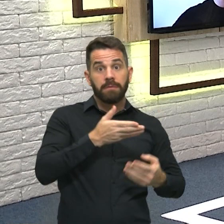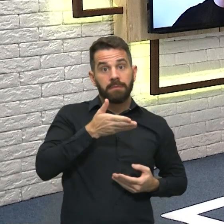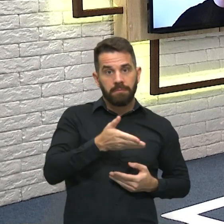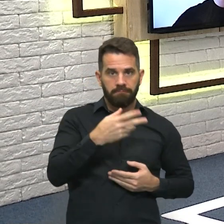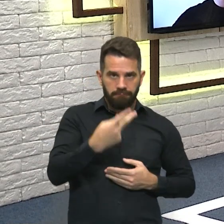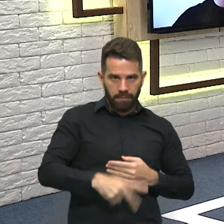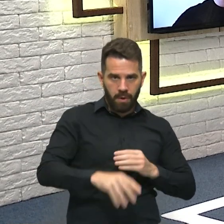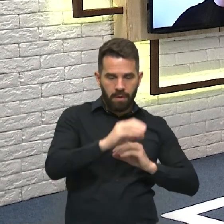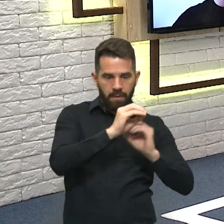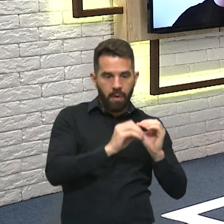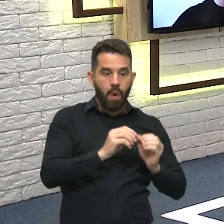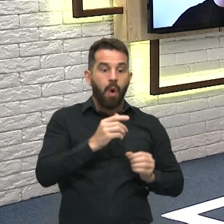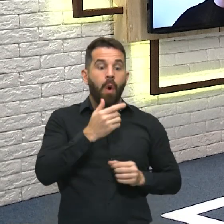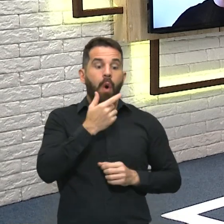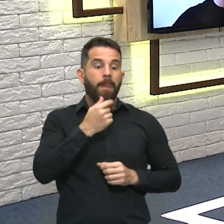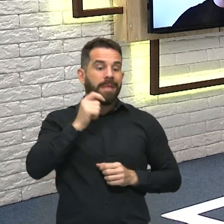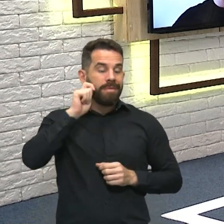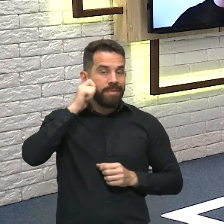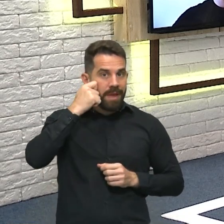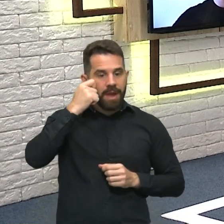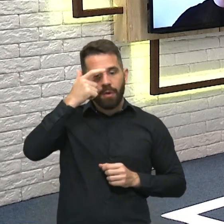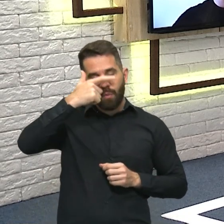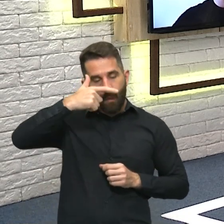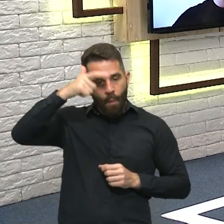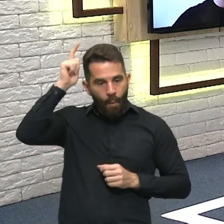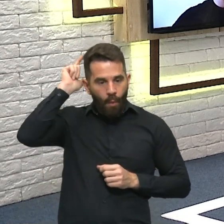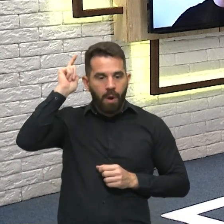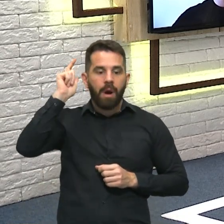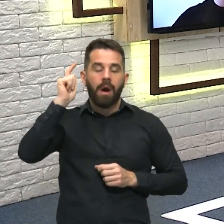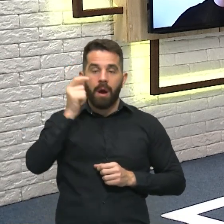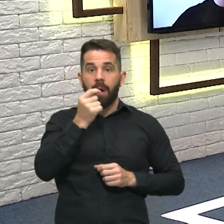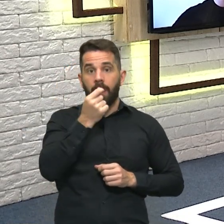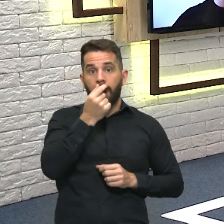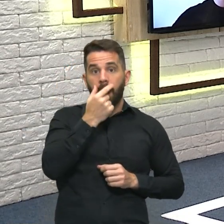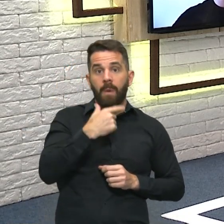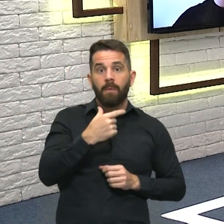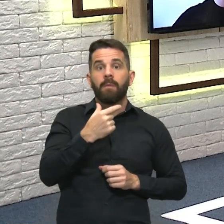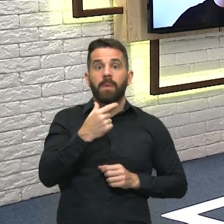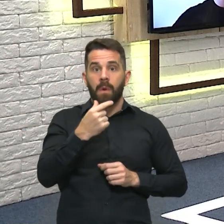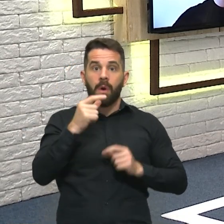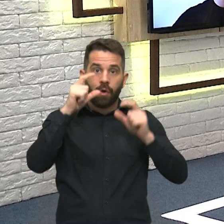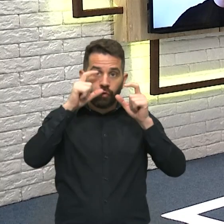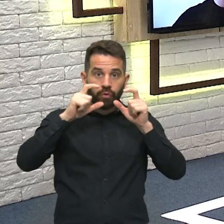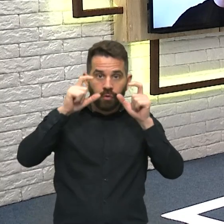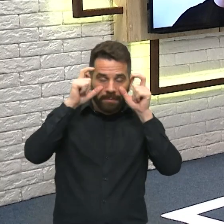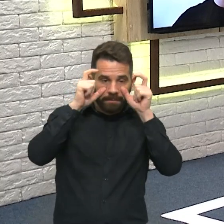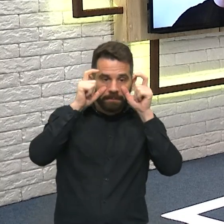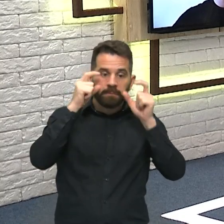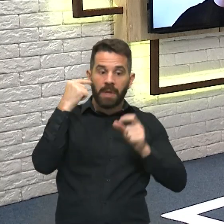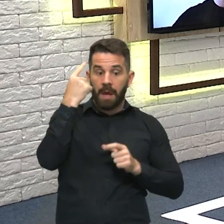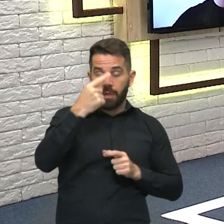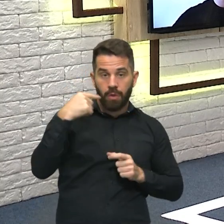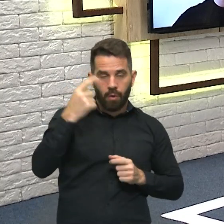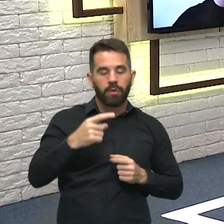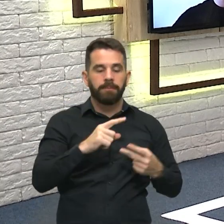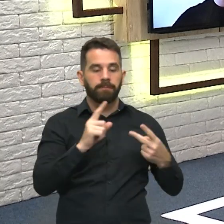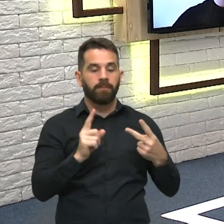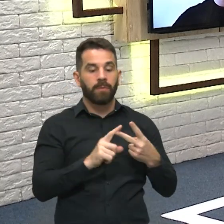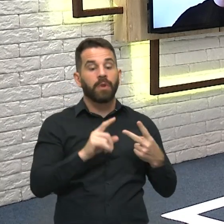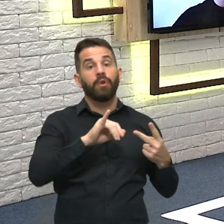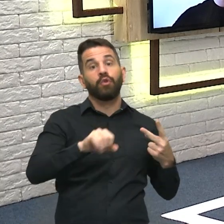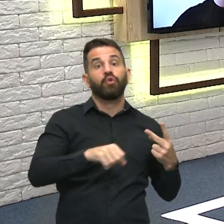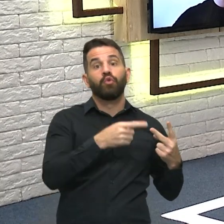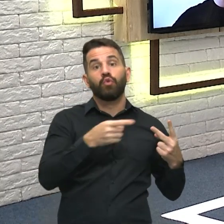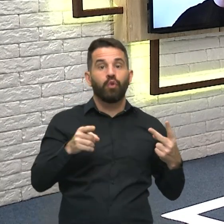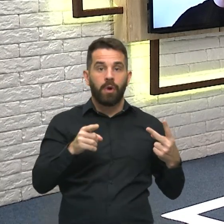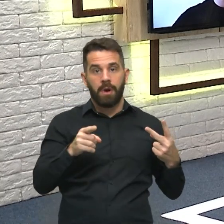e bigode, grisalhos, e ele usa óculos de armação redonda. Também com a gente aqui o João Gabriel Oliveira, ele que é